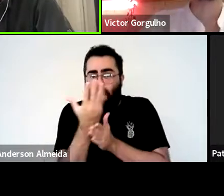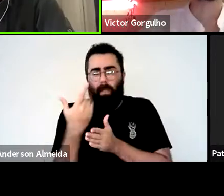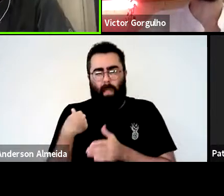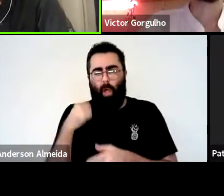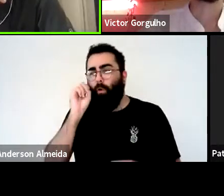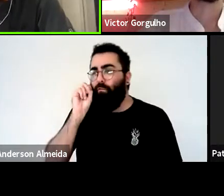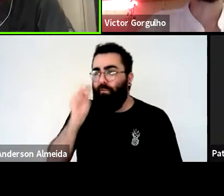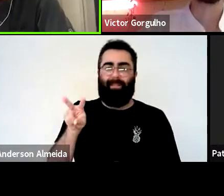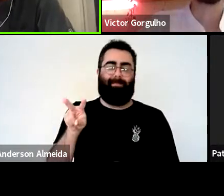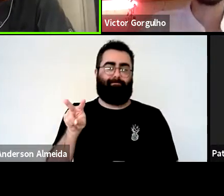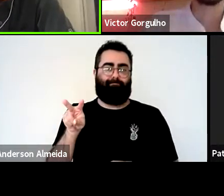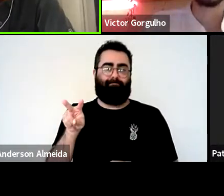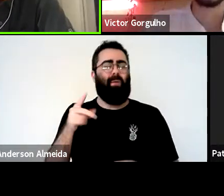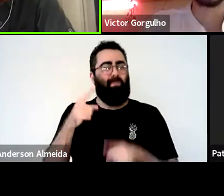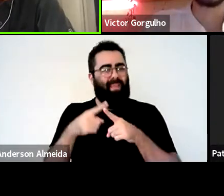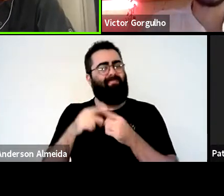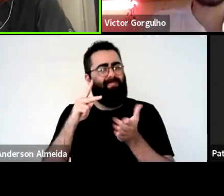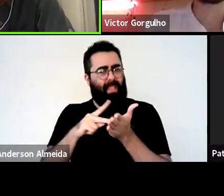vez.